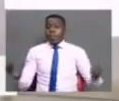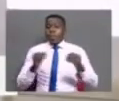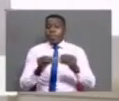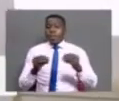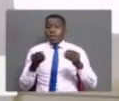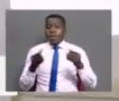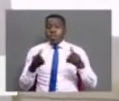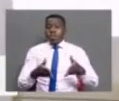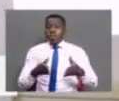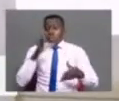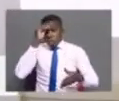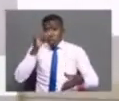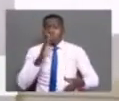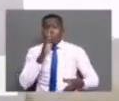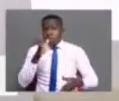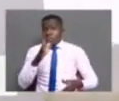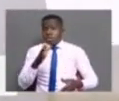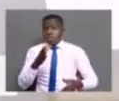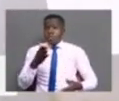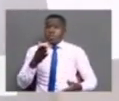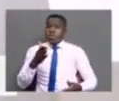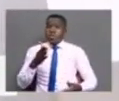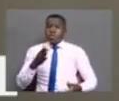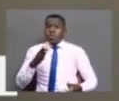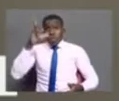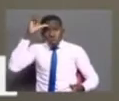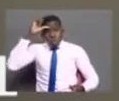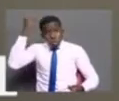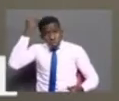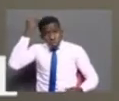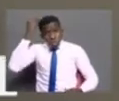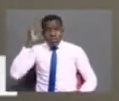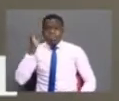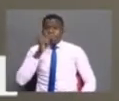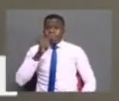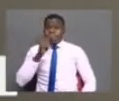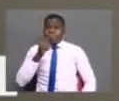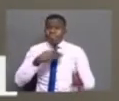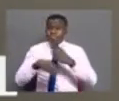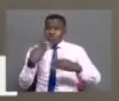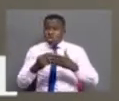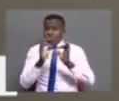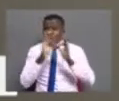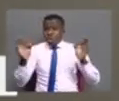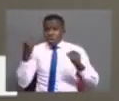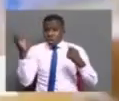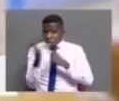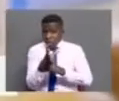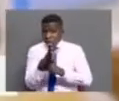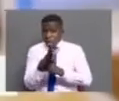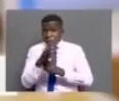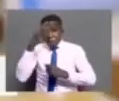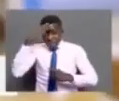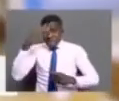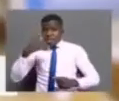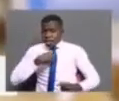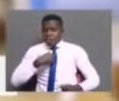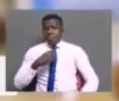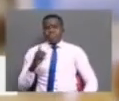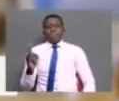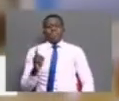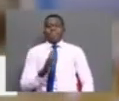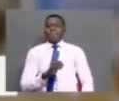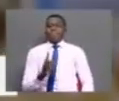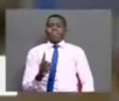assegura que Possivelmente hawilla não tenha condições criadas para uma cirurgia do